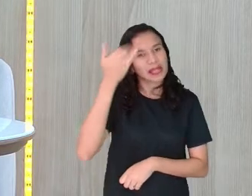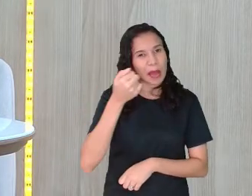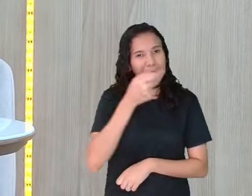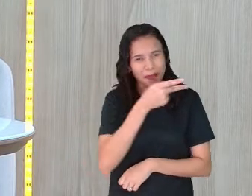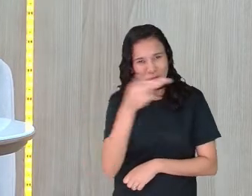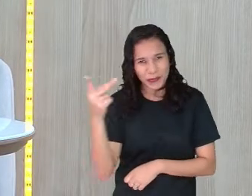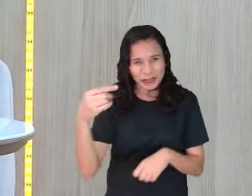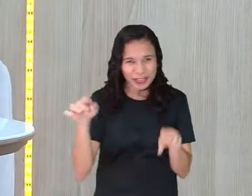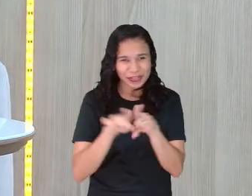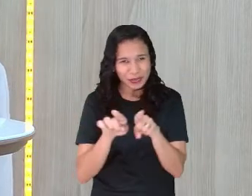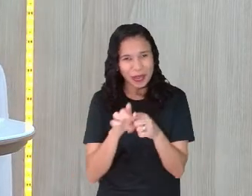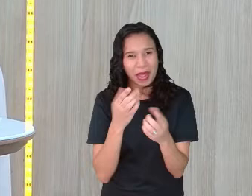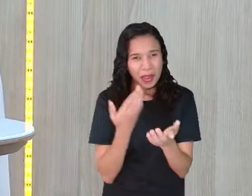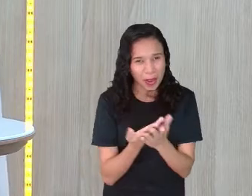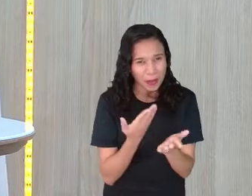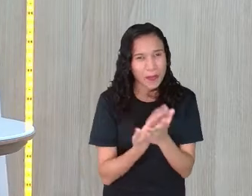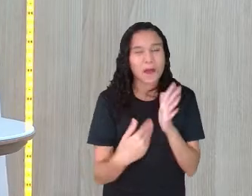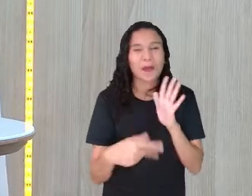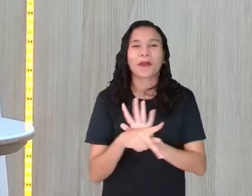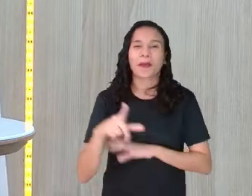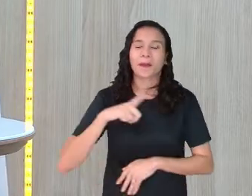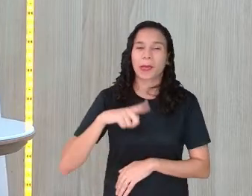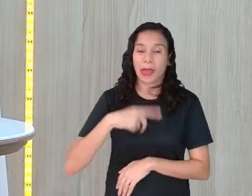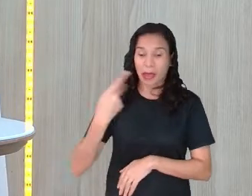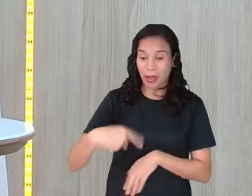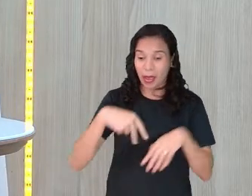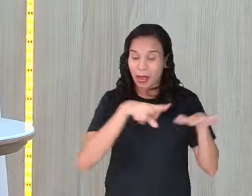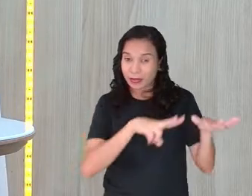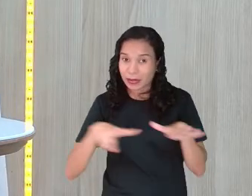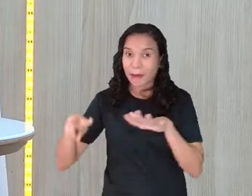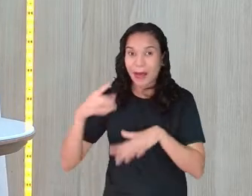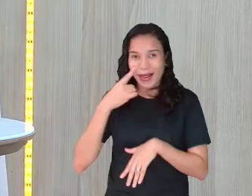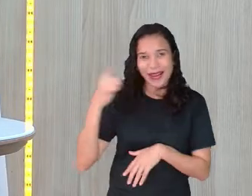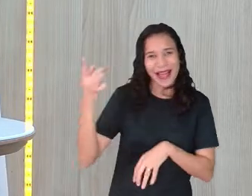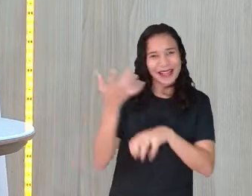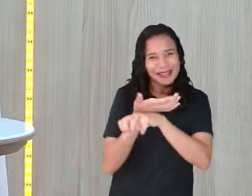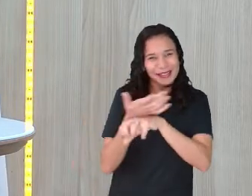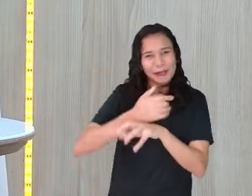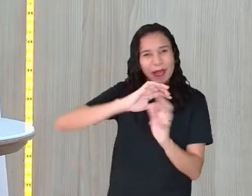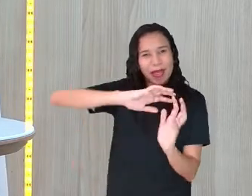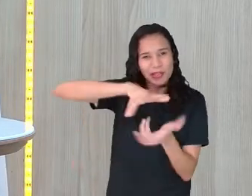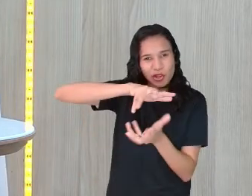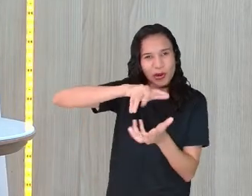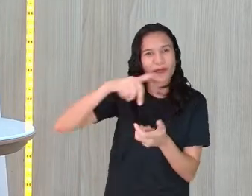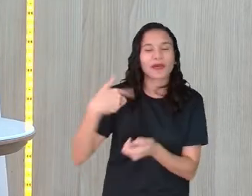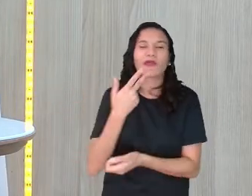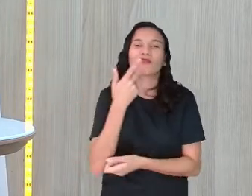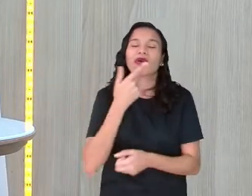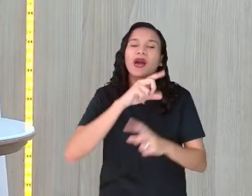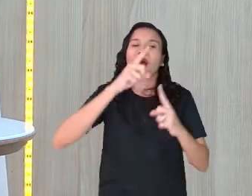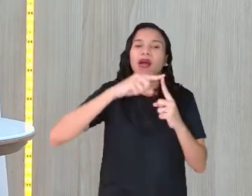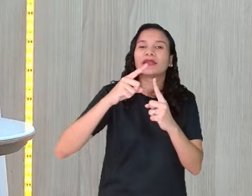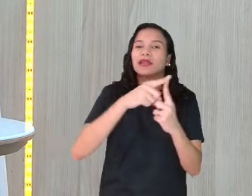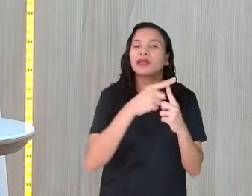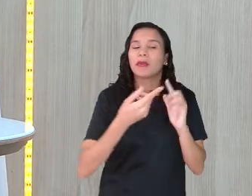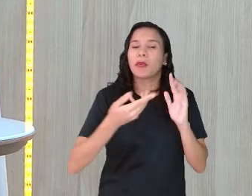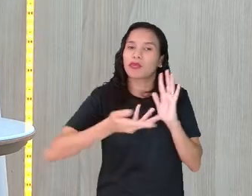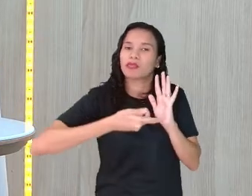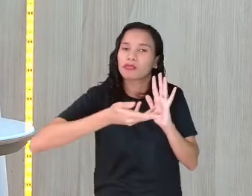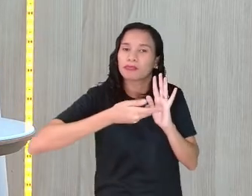vocês inclusive estudaram, né, durante essa semana lá na geografia, a gente falando de modos de produção, né? Em